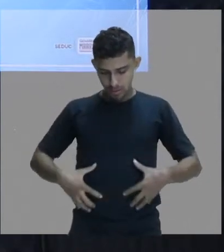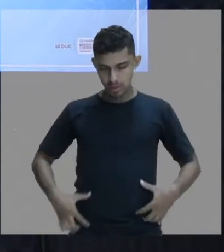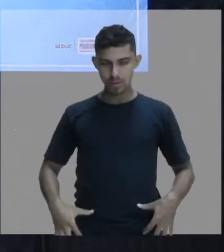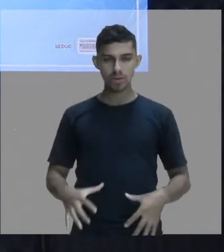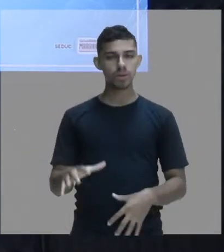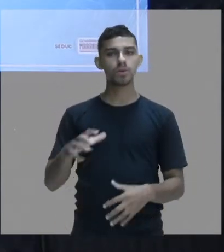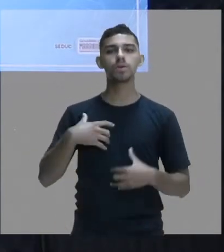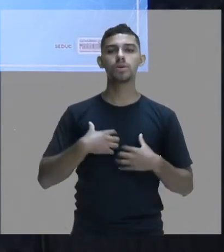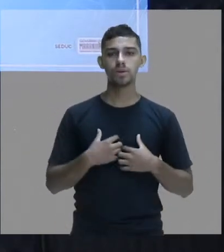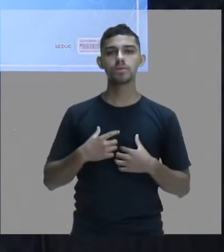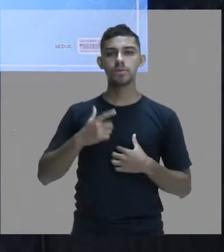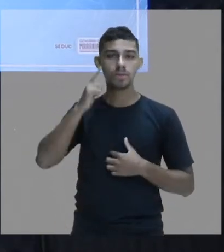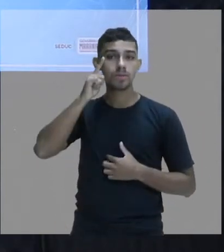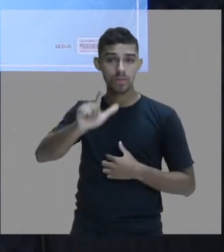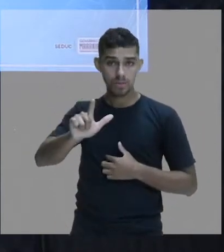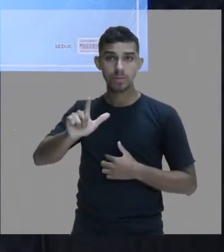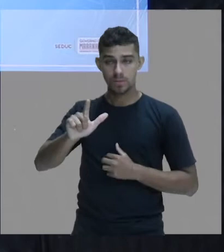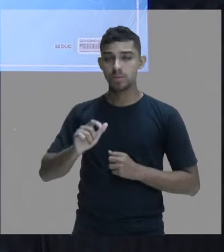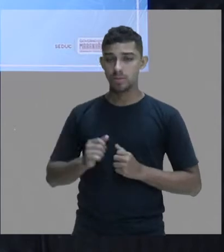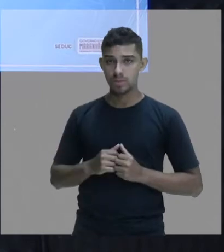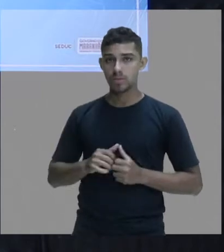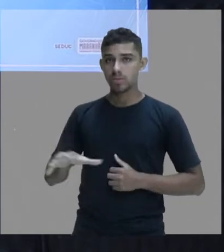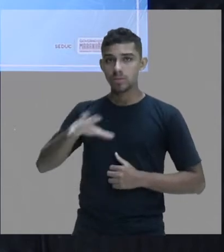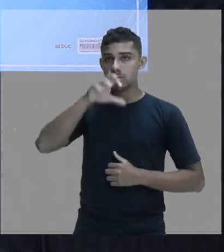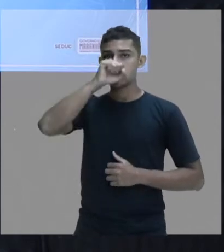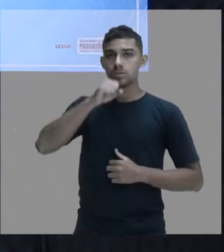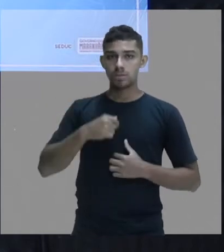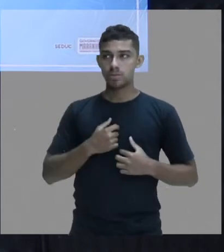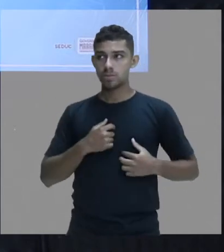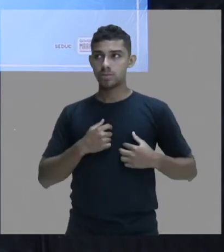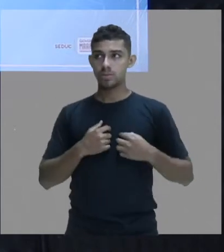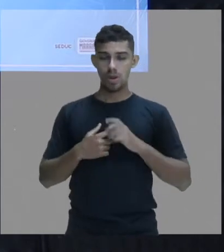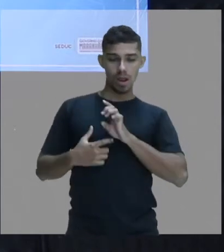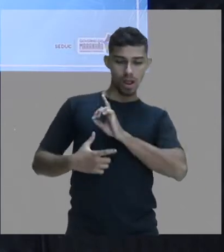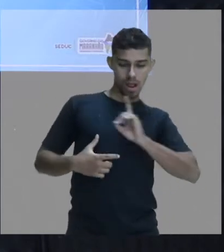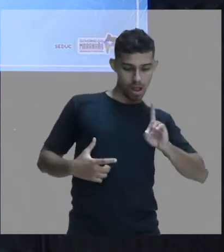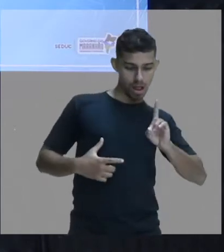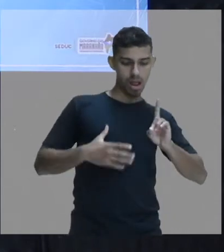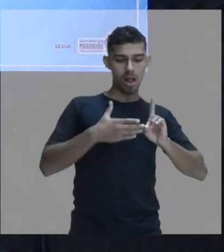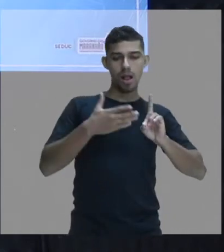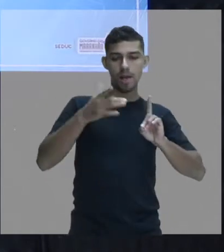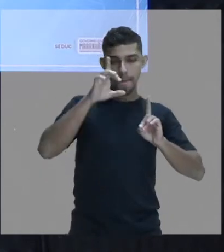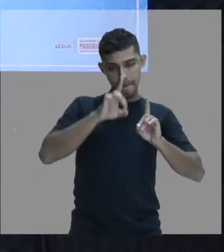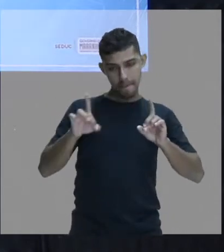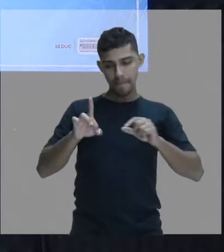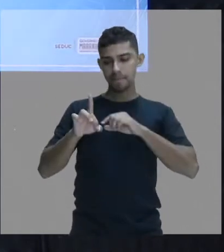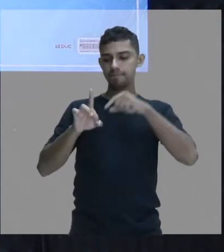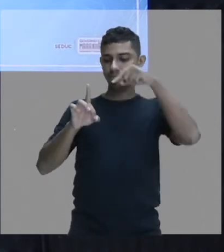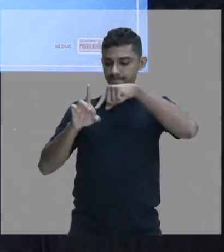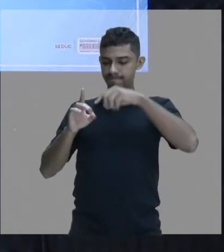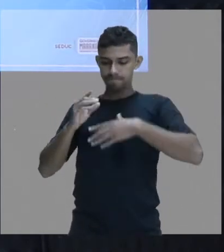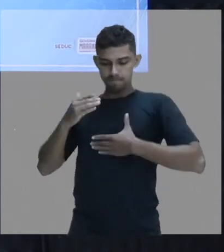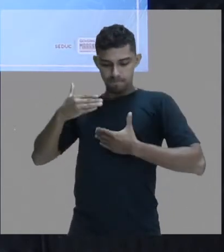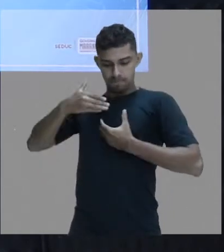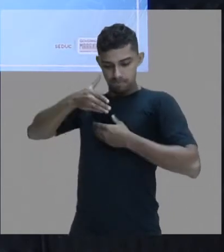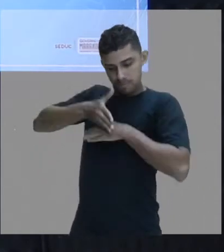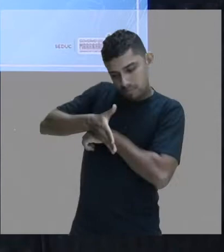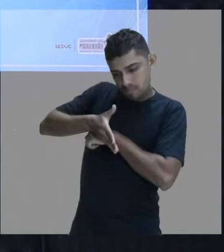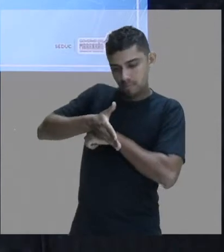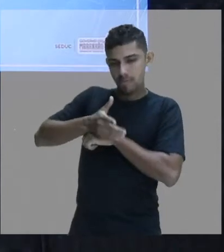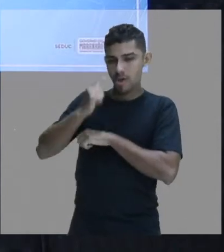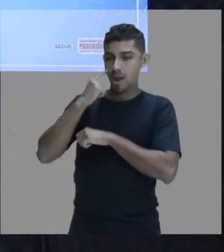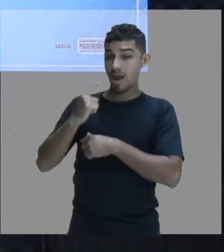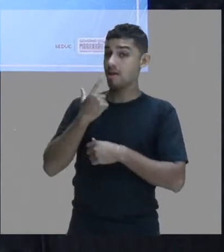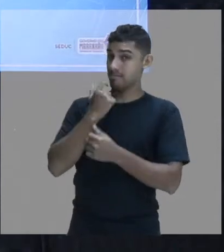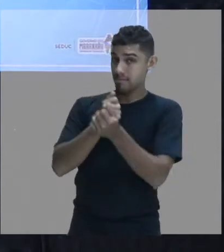corpo, tá certo? Então o movimento é esse. Entra pelo átrio direito, vai para o ventrículo direito, esse sangue,